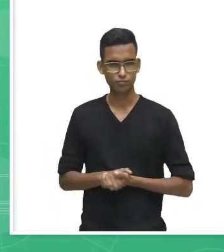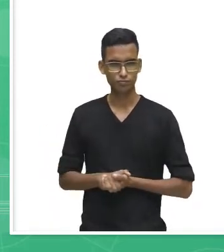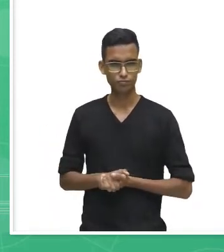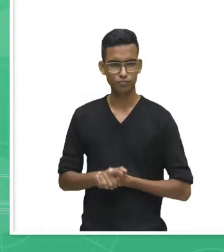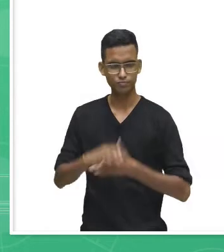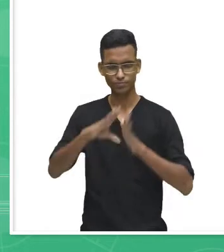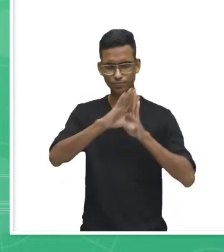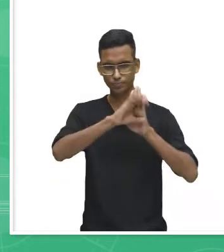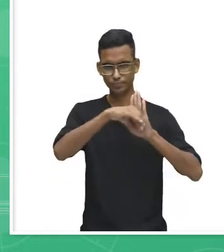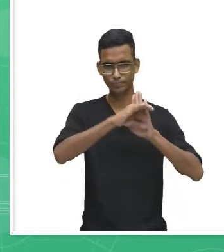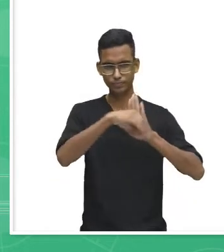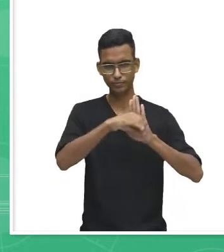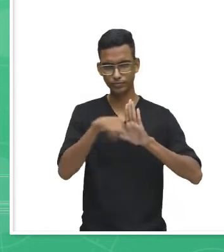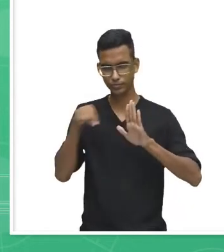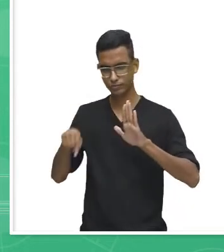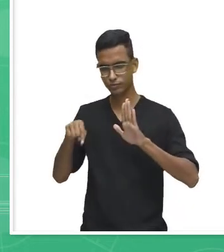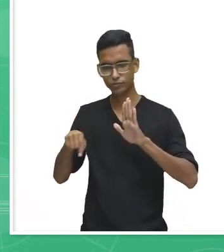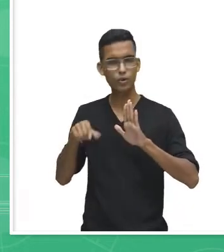química, um grupo